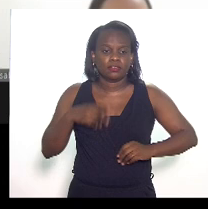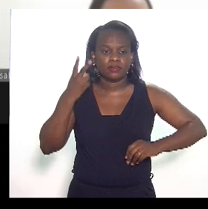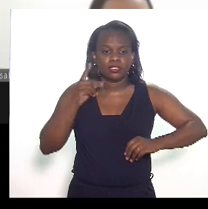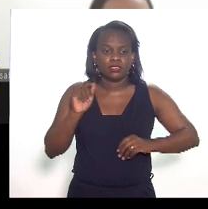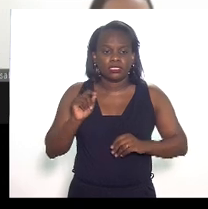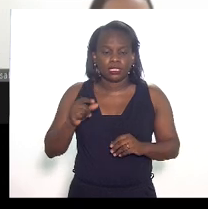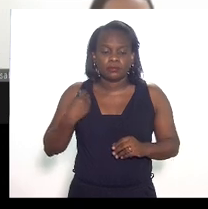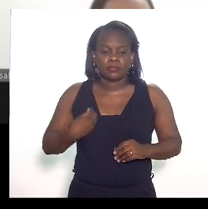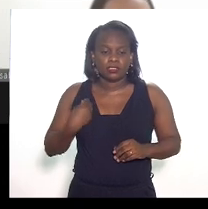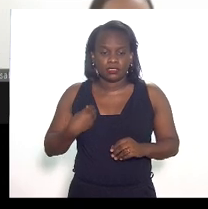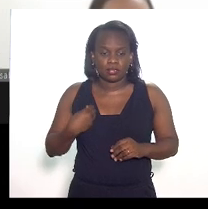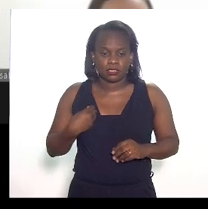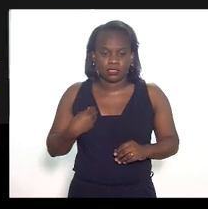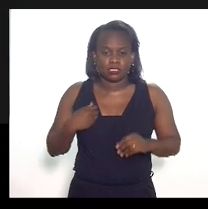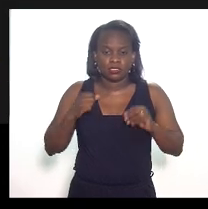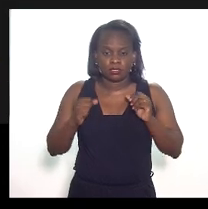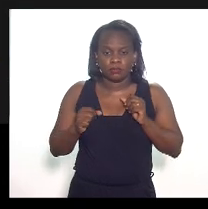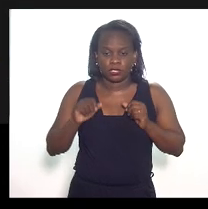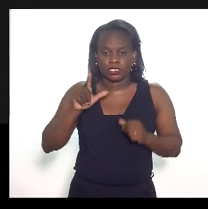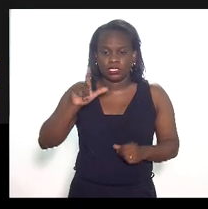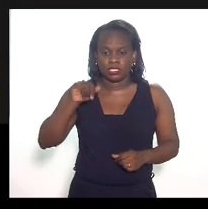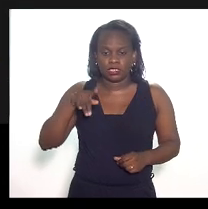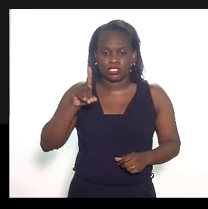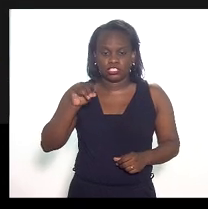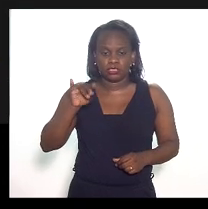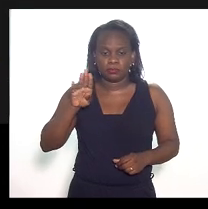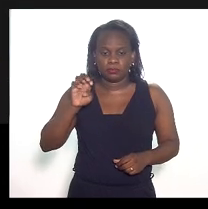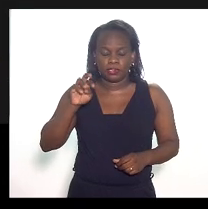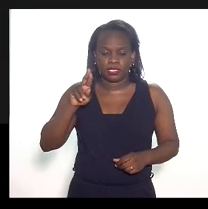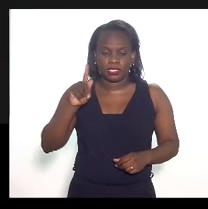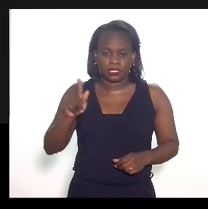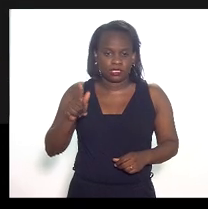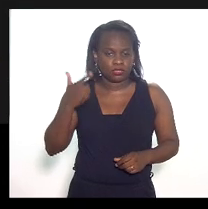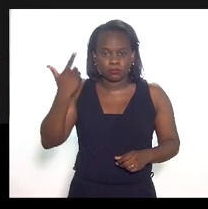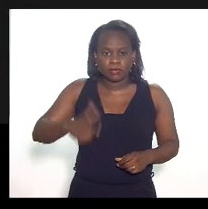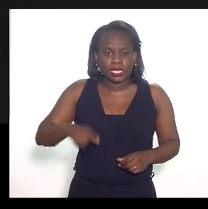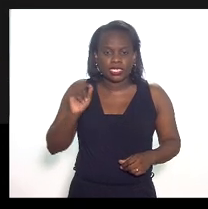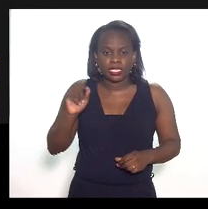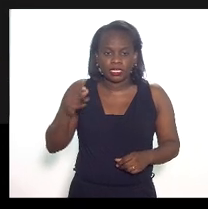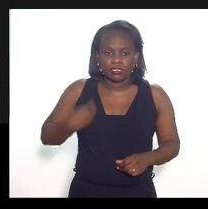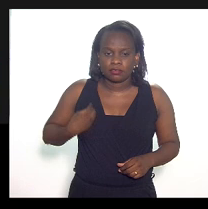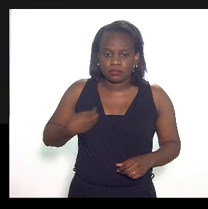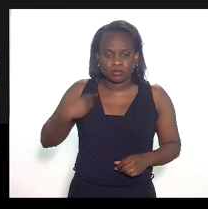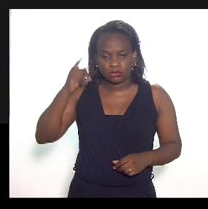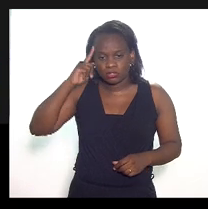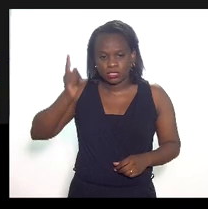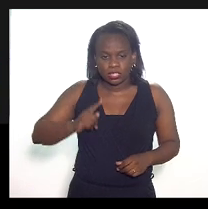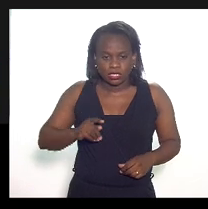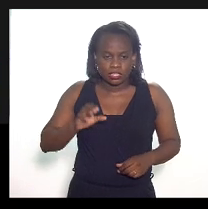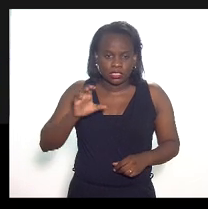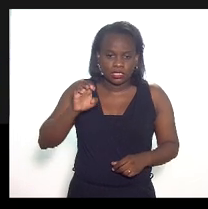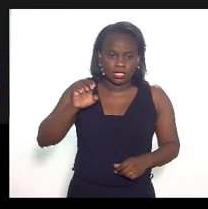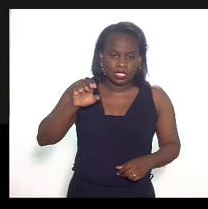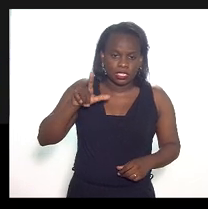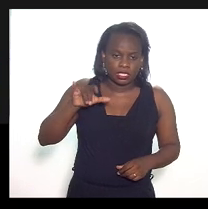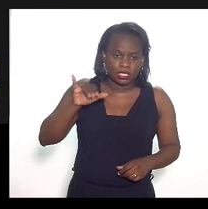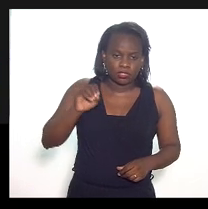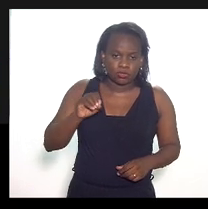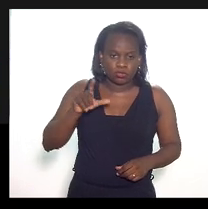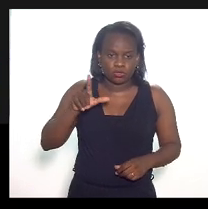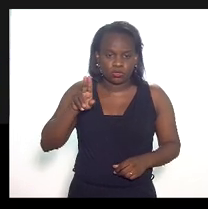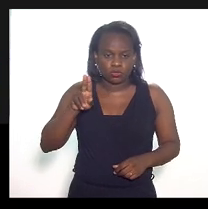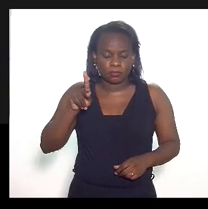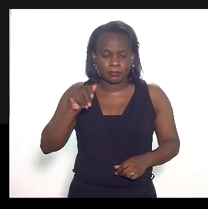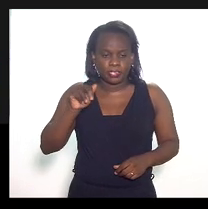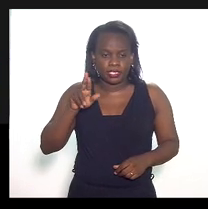Qual vereador que está presente? Pode ser o Lindbergh, se estiver presente, ou não sei quem mais está presente aí, o doutor Célio Luparelli, professor.